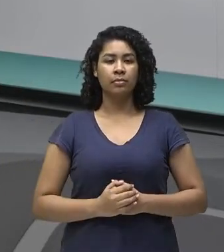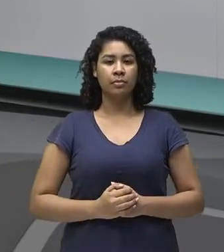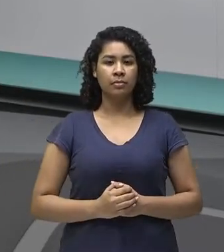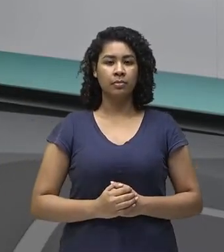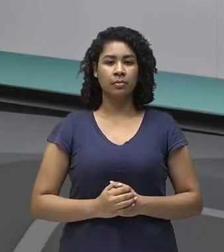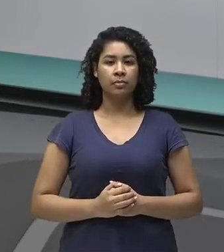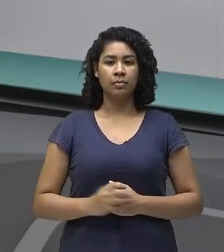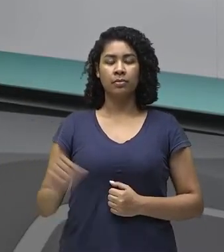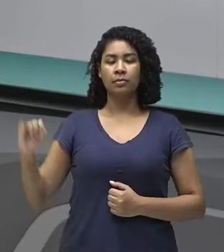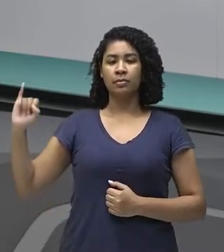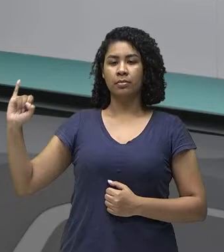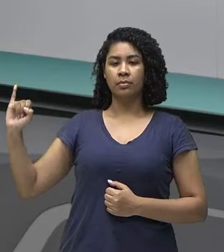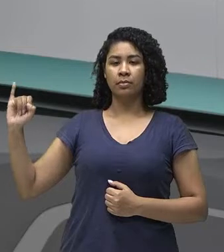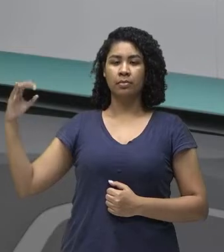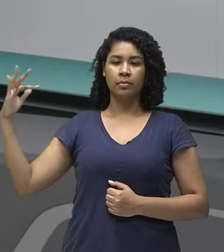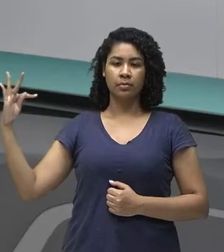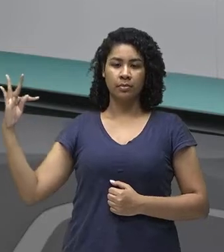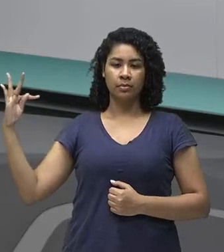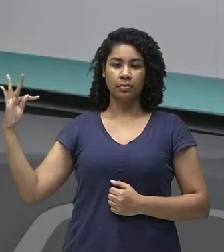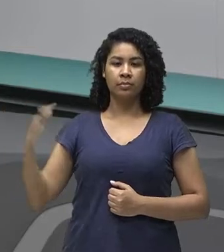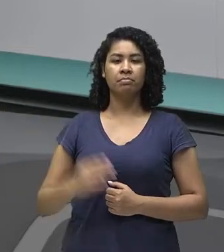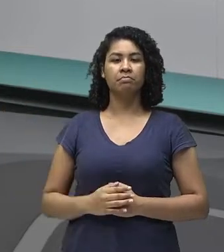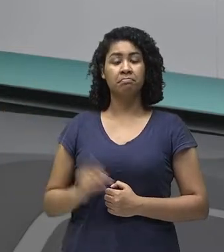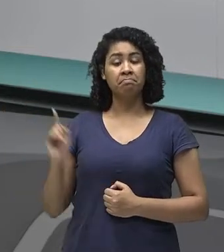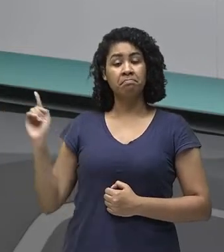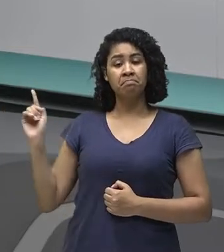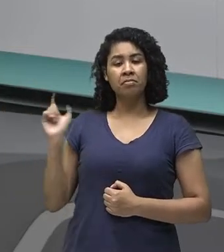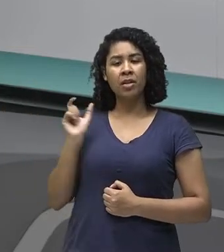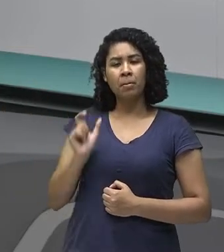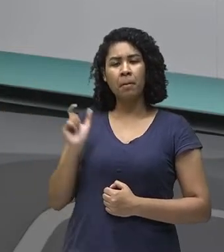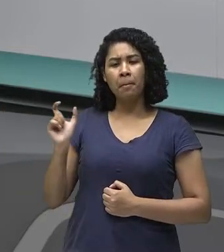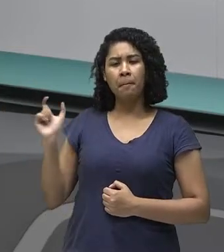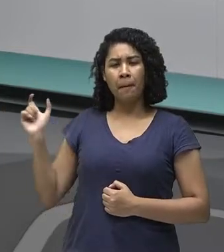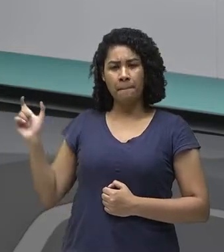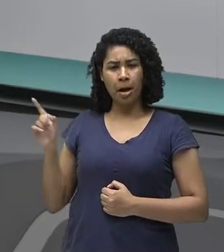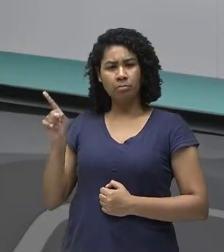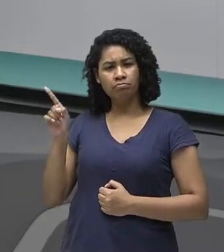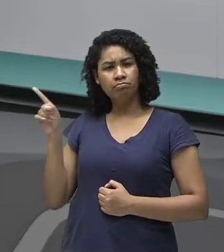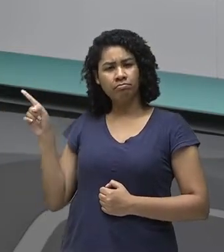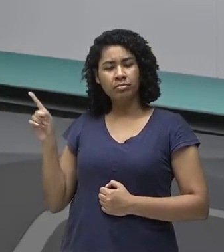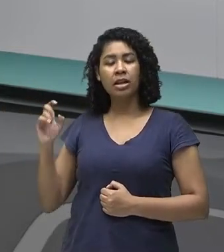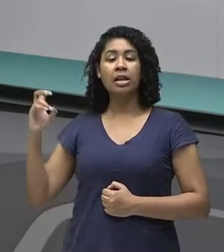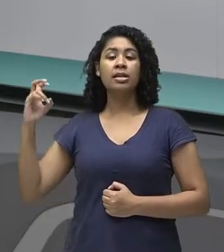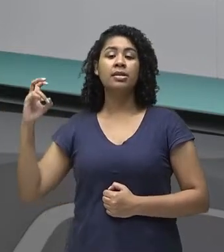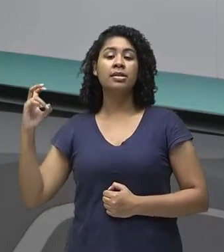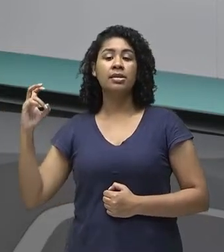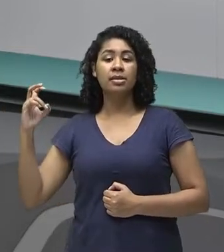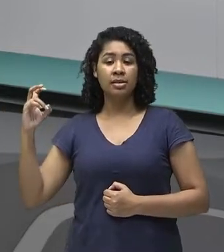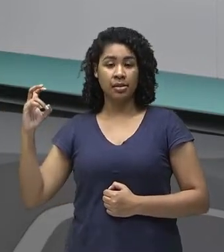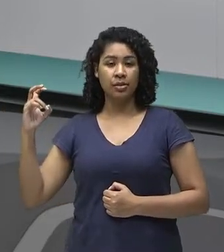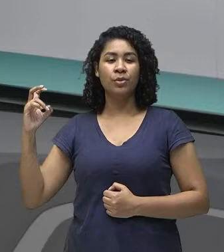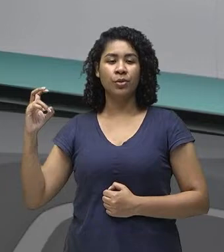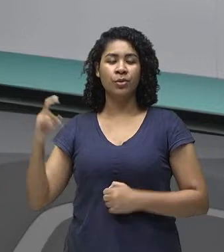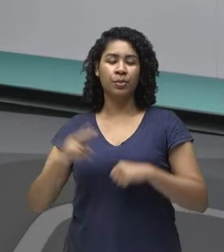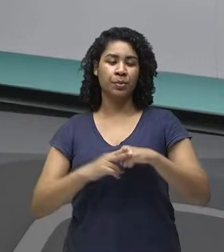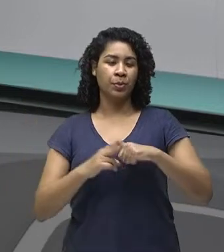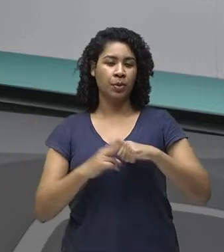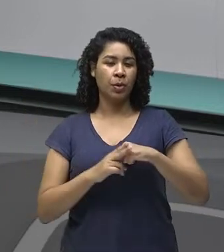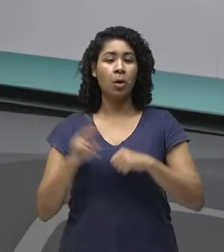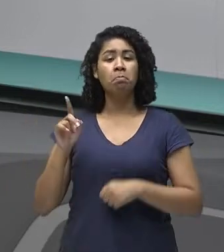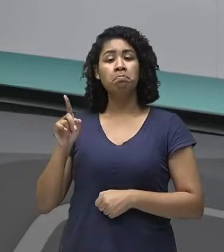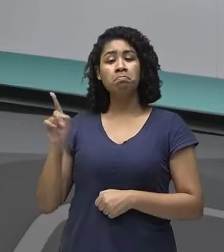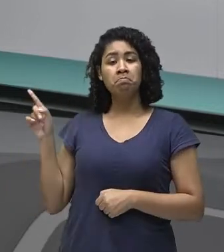and it. Esses pronomes aqui, ó, we have 5 pronouns, 5 pronomes. Eles são